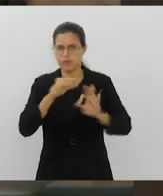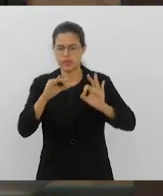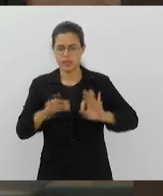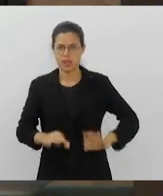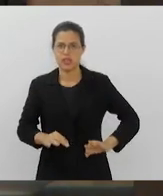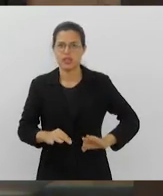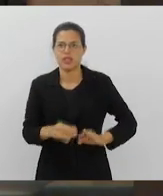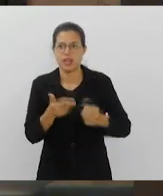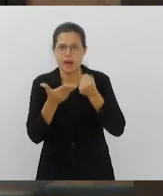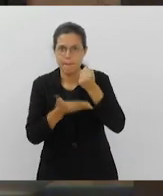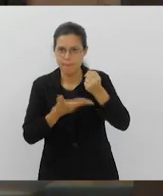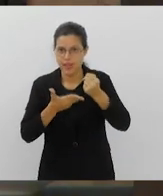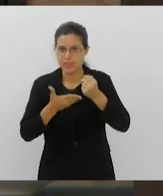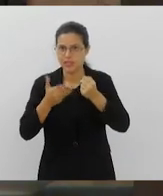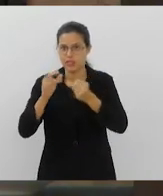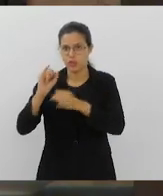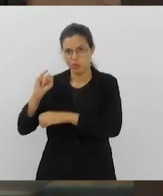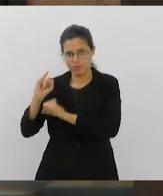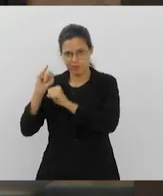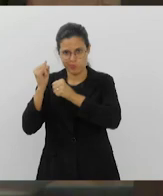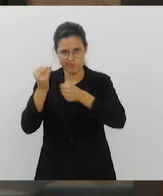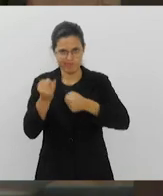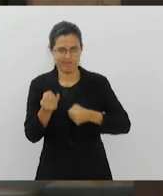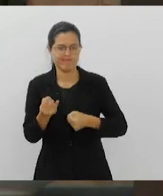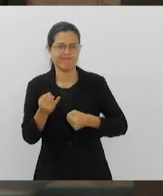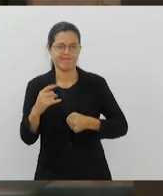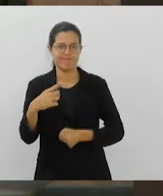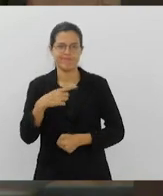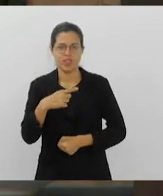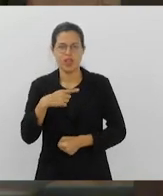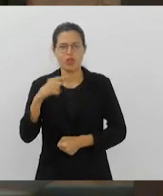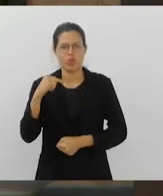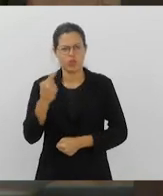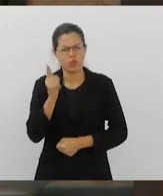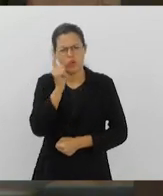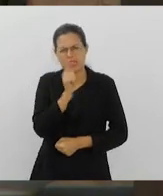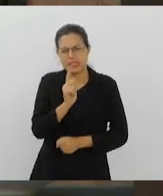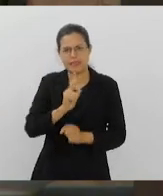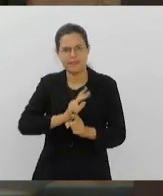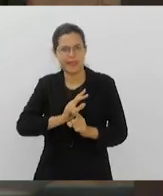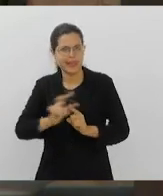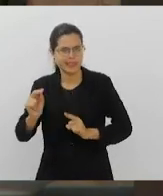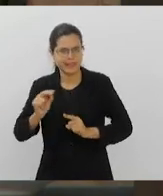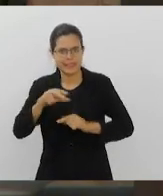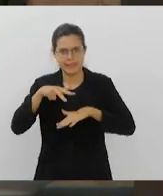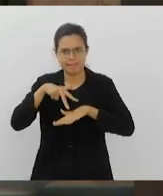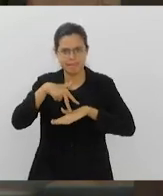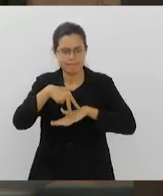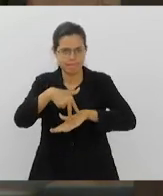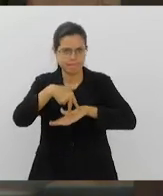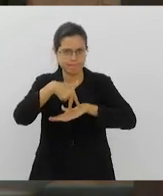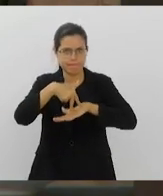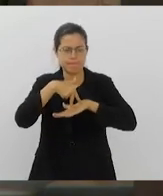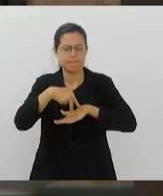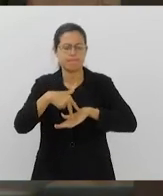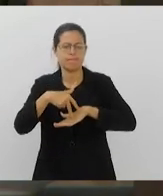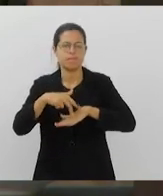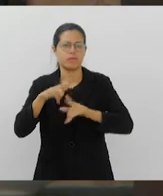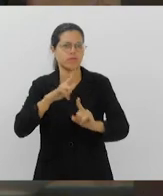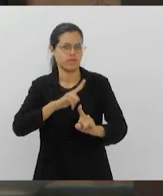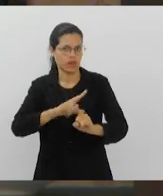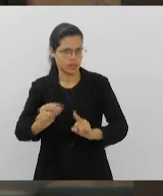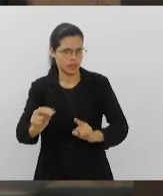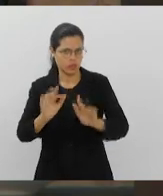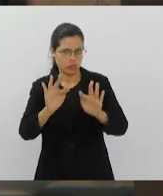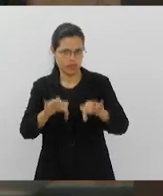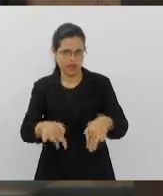nos traz, nós vamos vencer, nos reerguer e sairmos vitoriosos no final disso tudo.